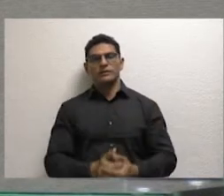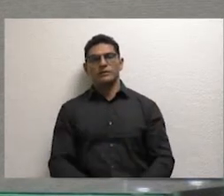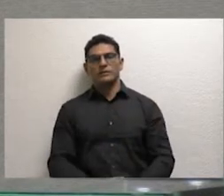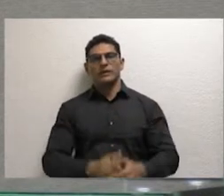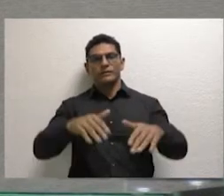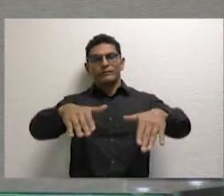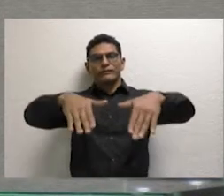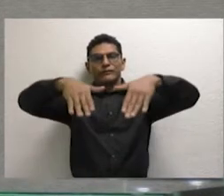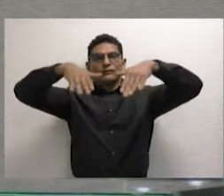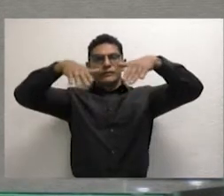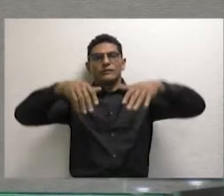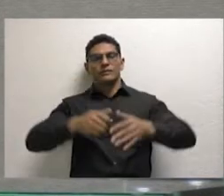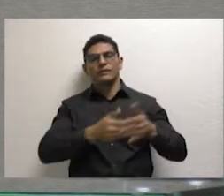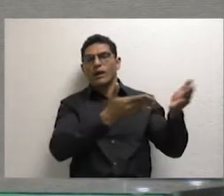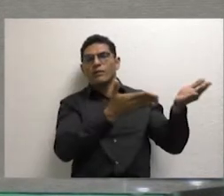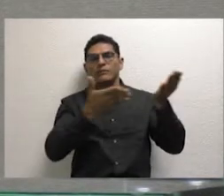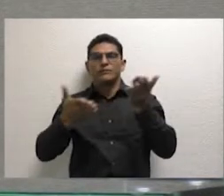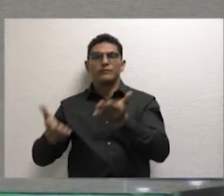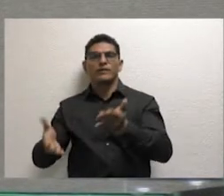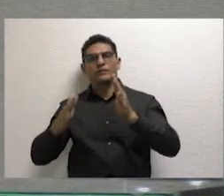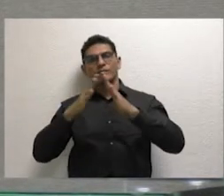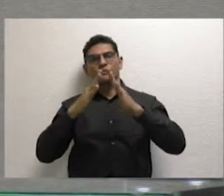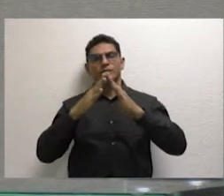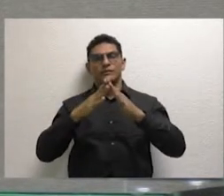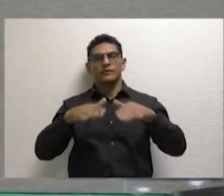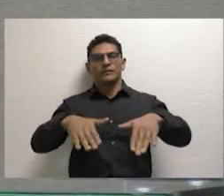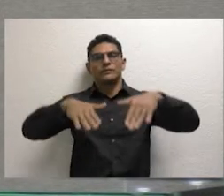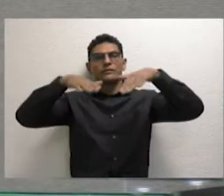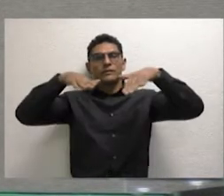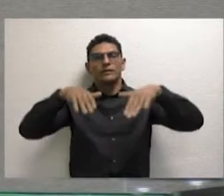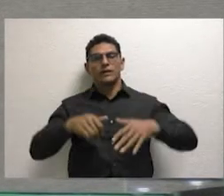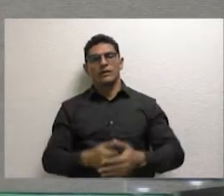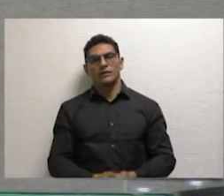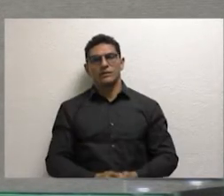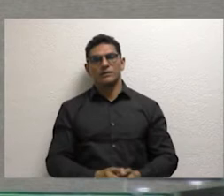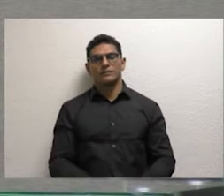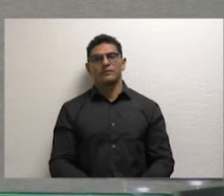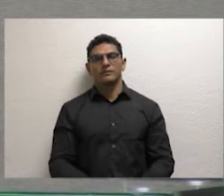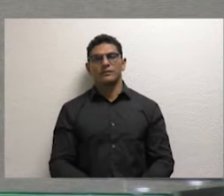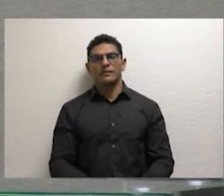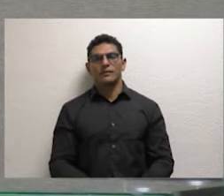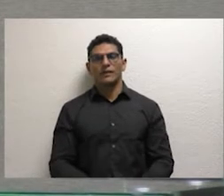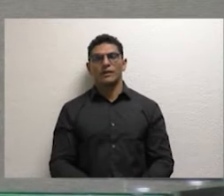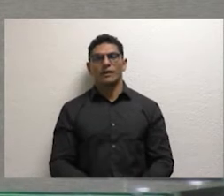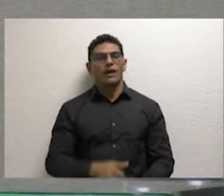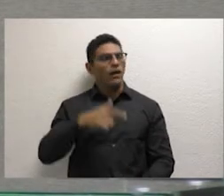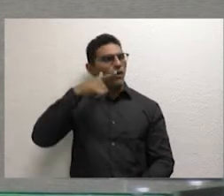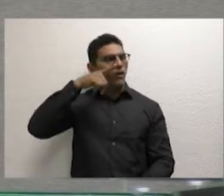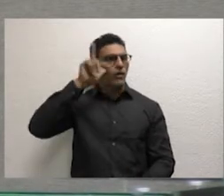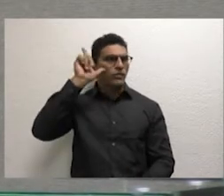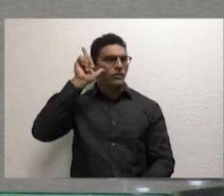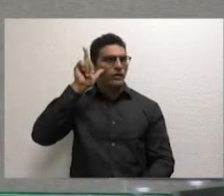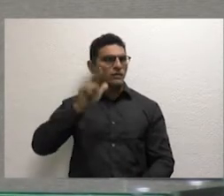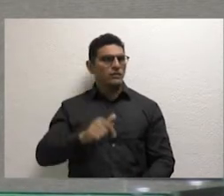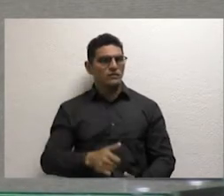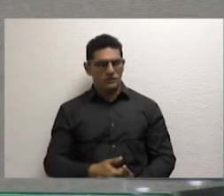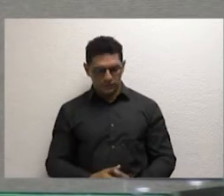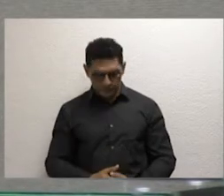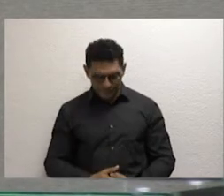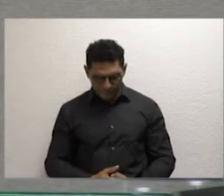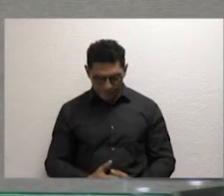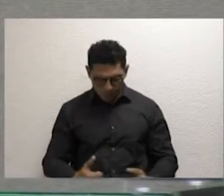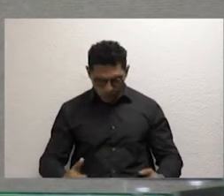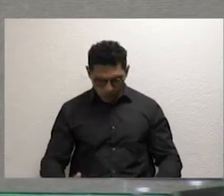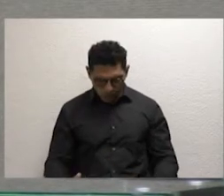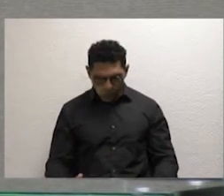galeria, sejam todos bem-vindos a esta casa. Senhores, ontem o